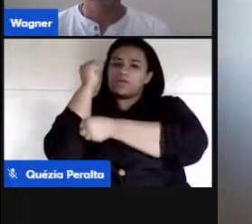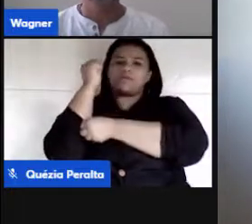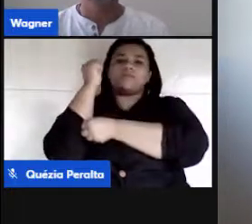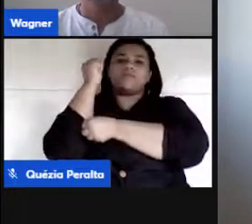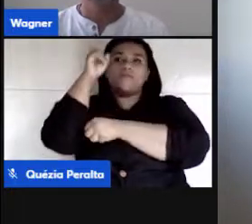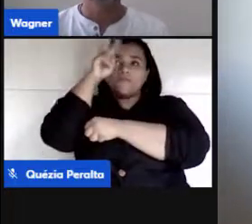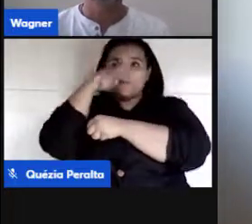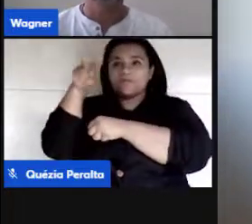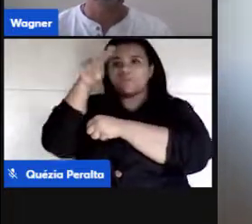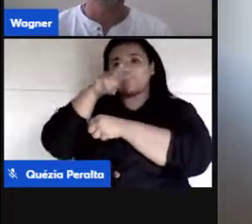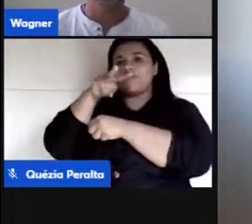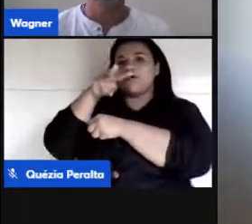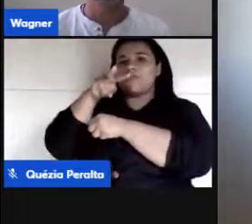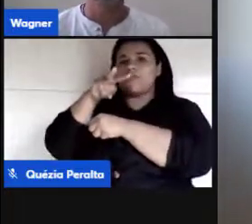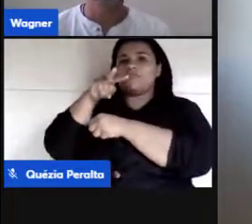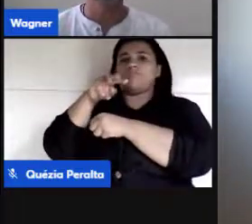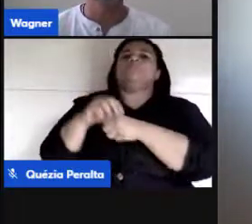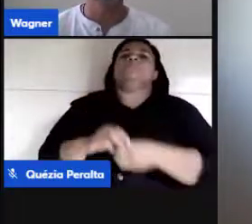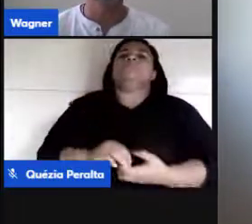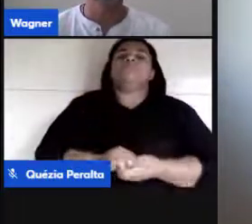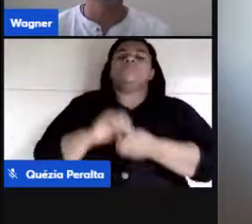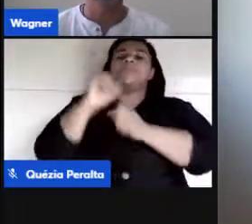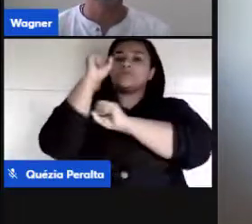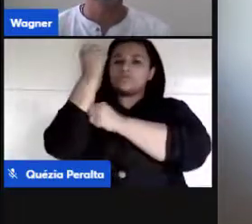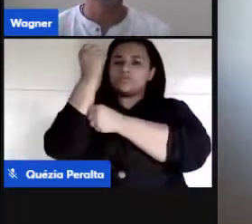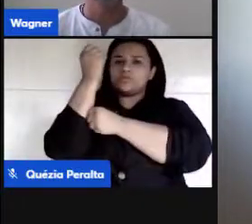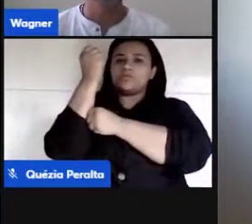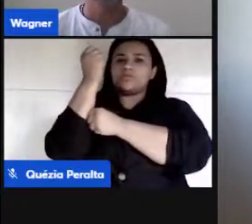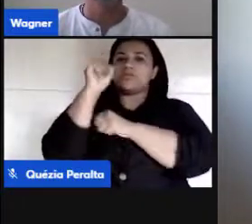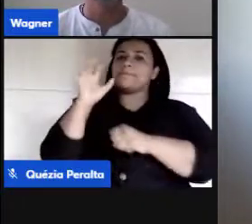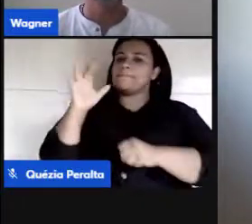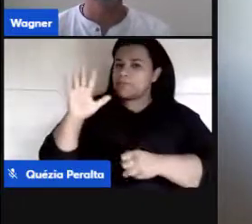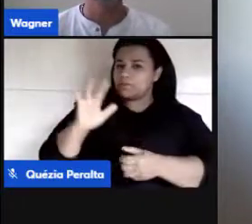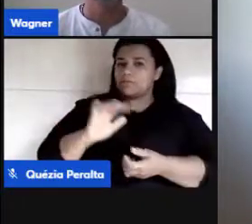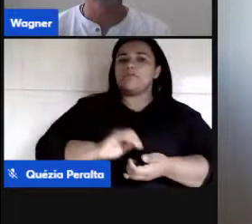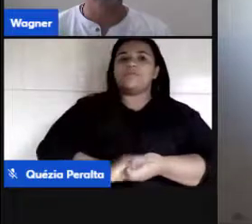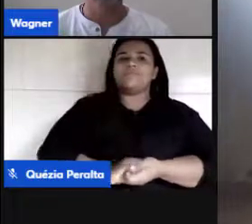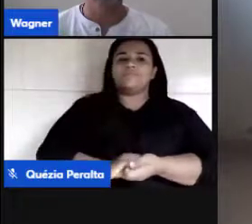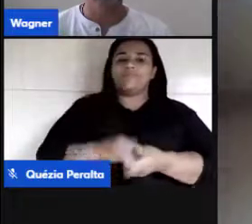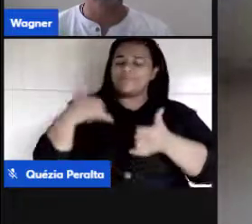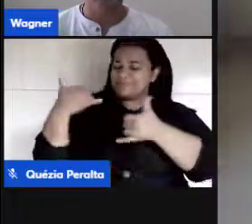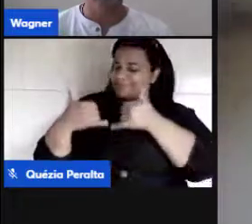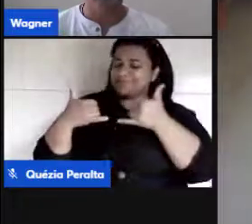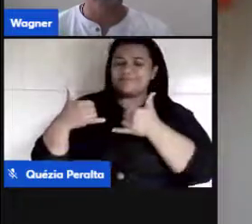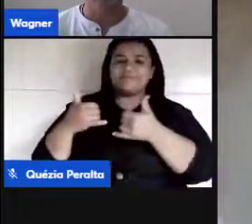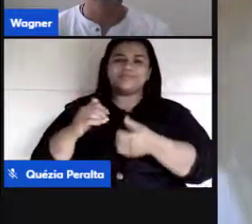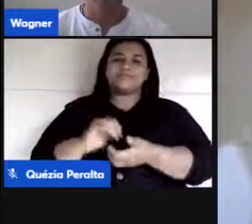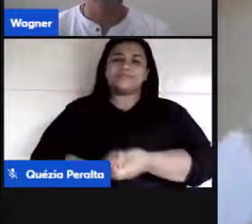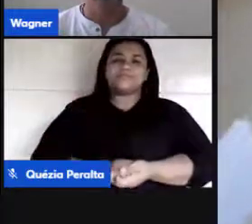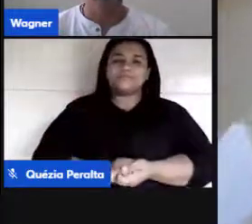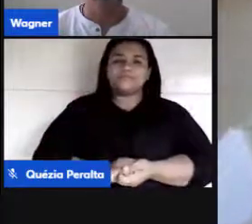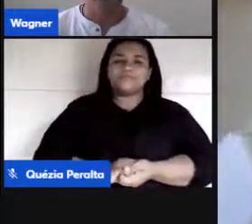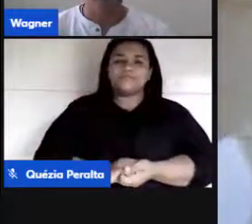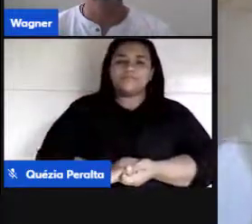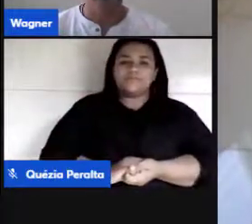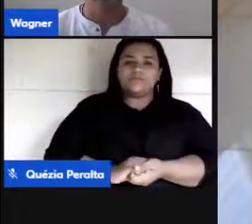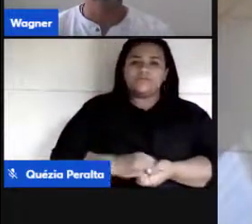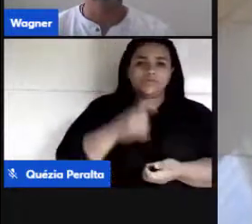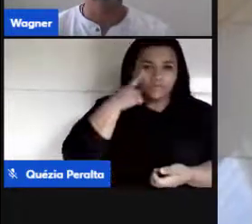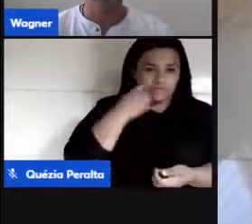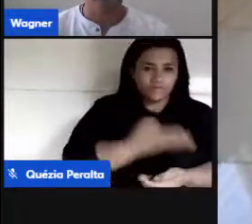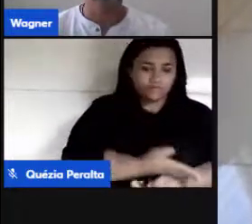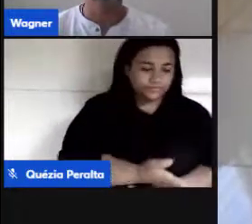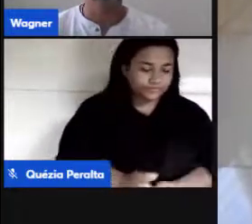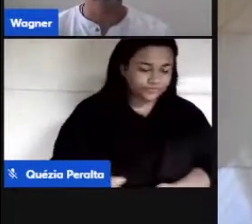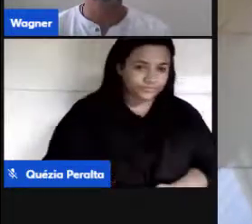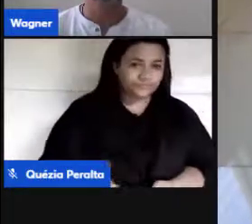e óculo-manual, de uma maneira bem recreativa e divertida. Os materiais são um balão, uma bandejinha